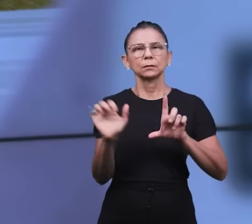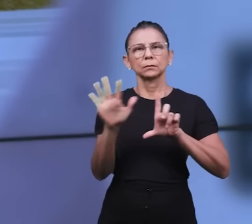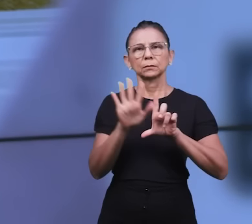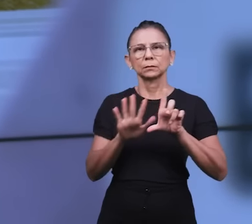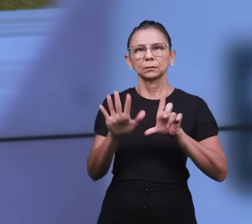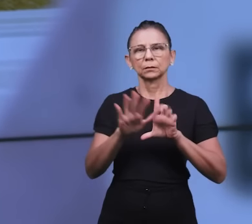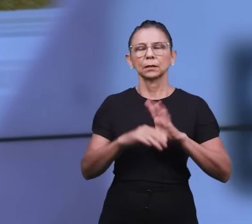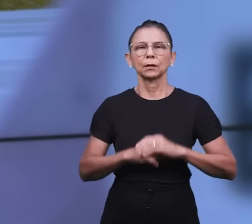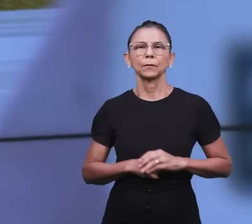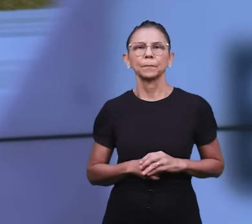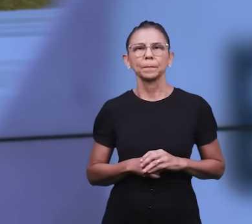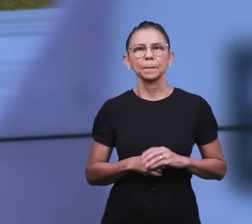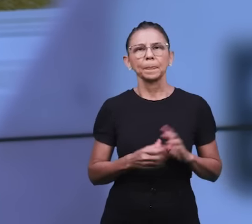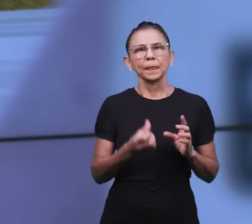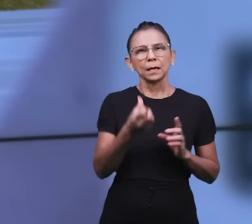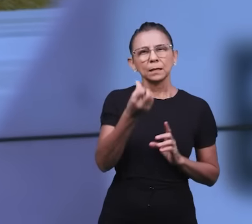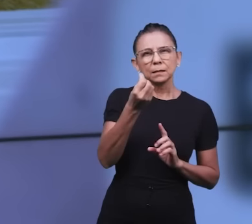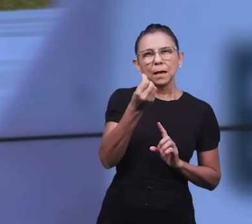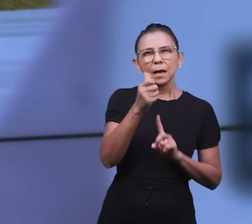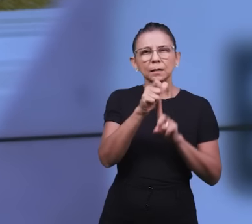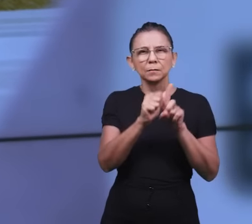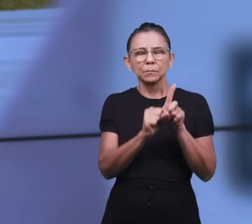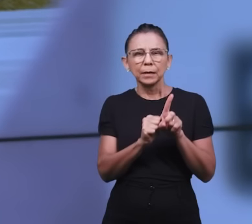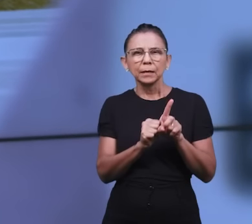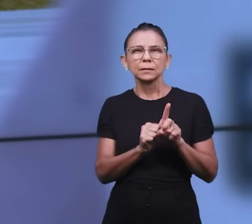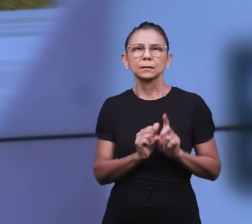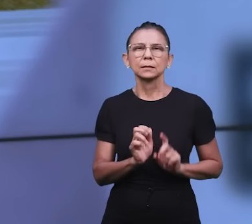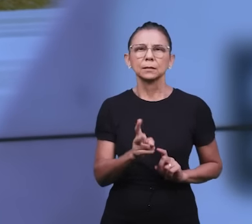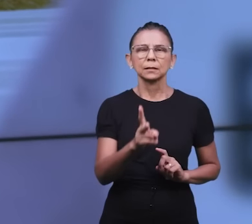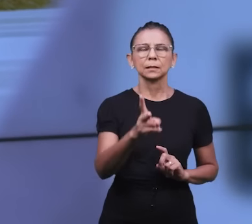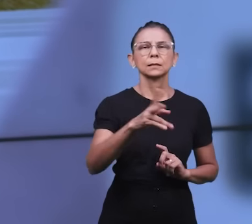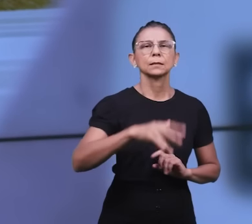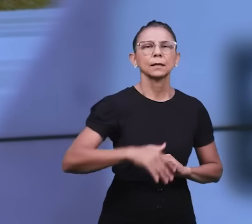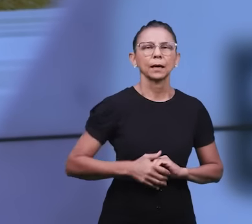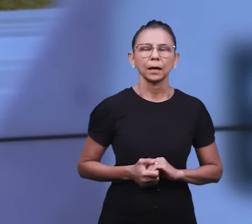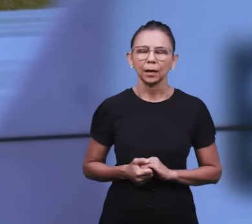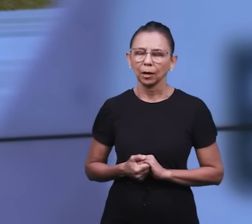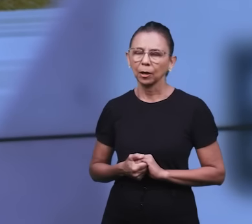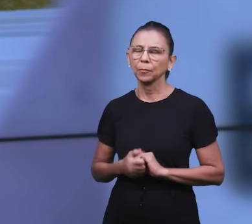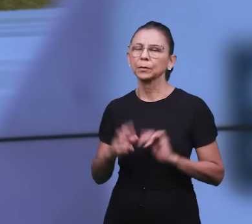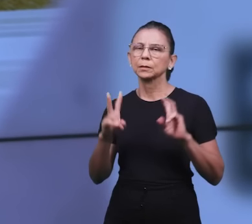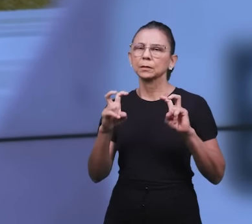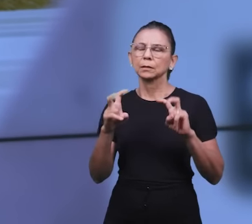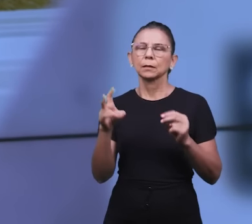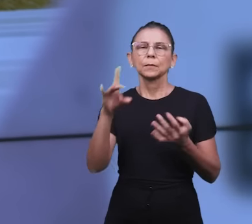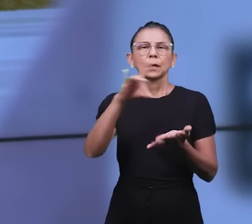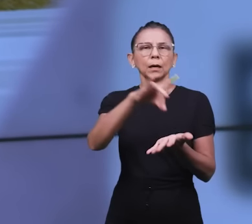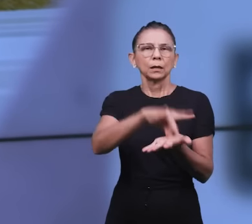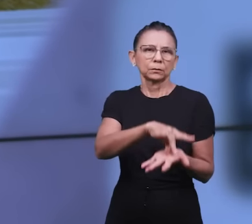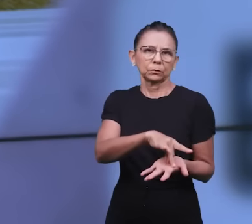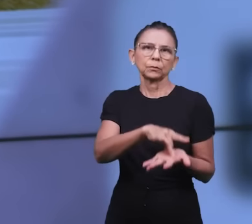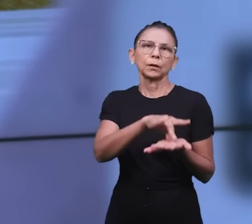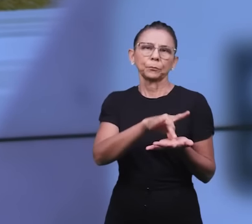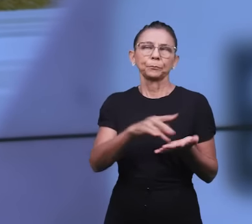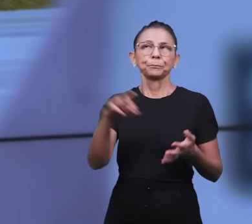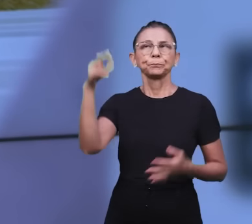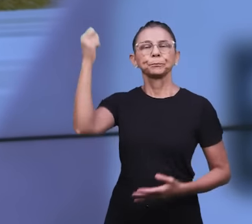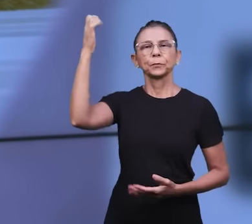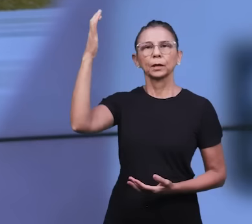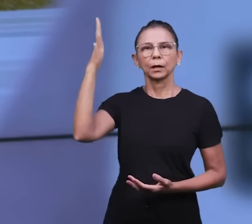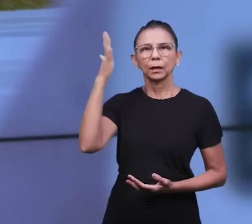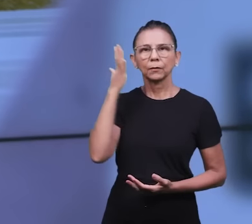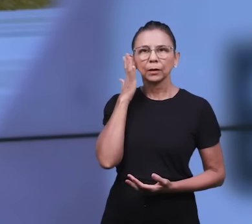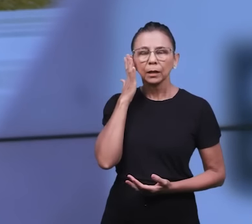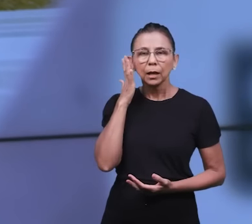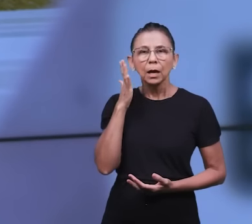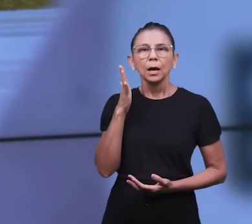o primeiro semestre deste ano conversamos com vocês a respeito desta temática tão atual e que o senhor nos orientou como